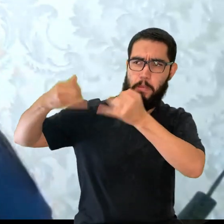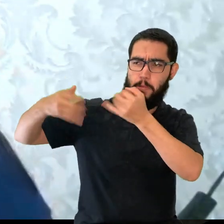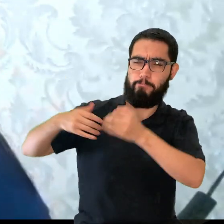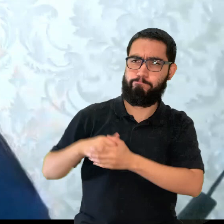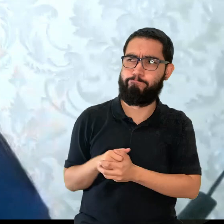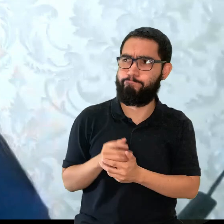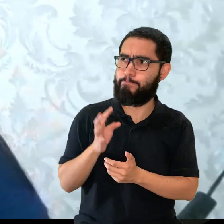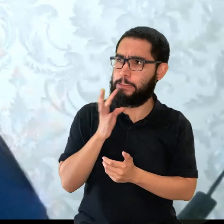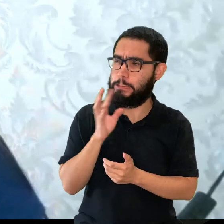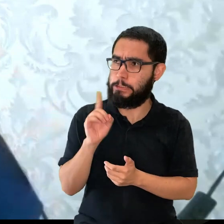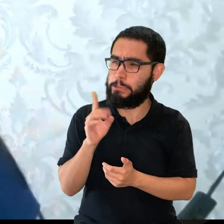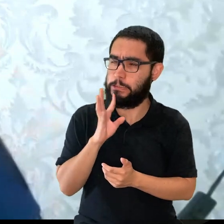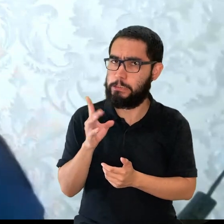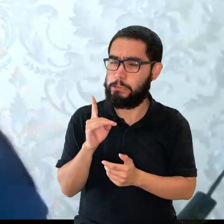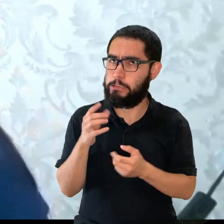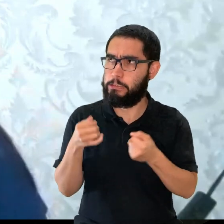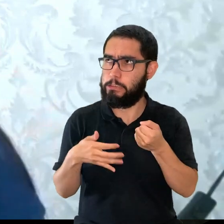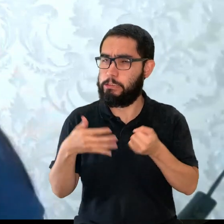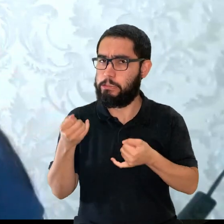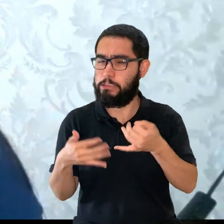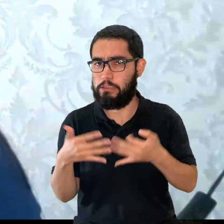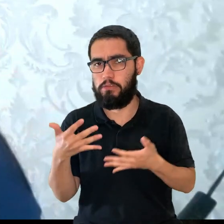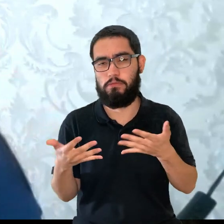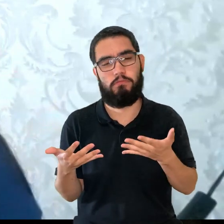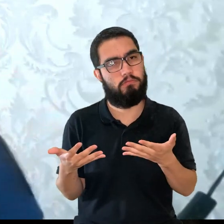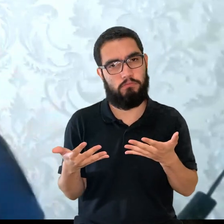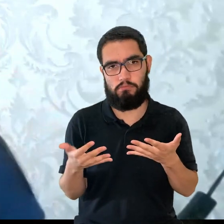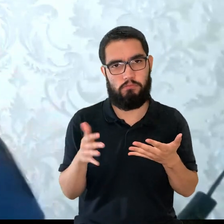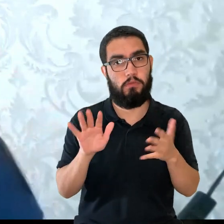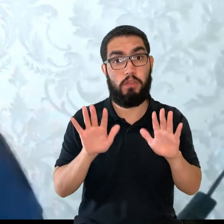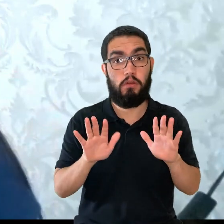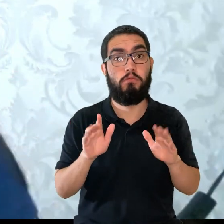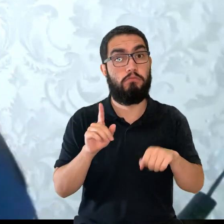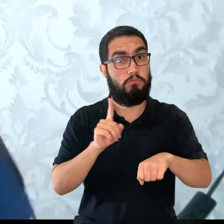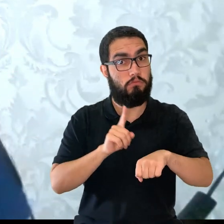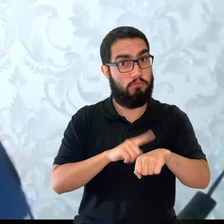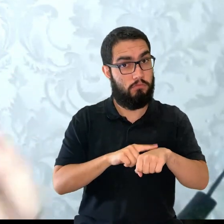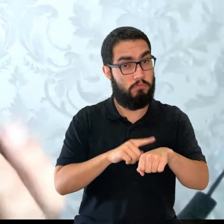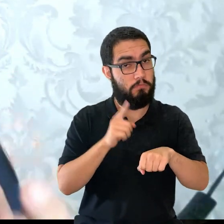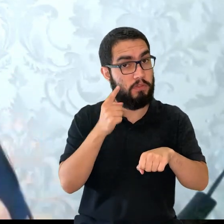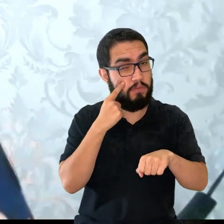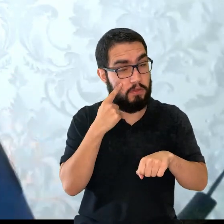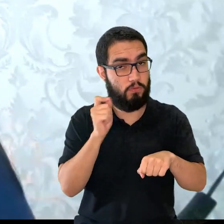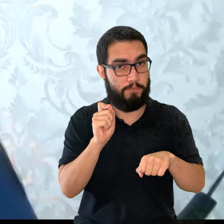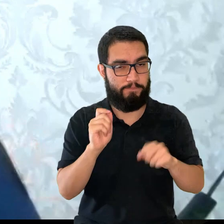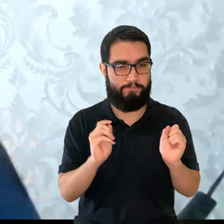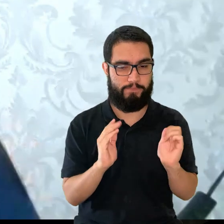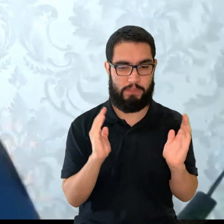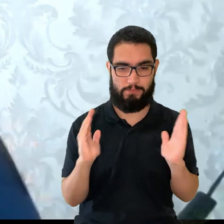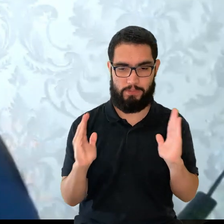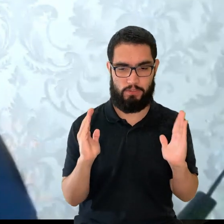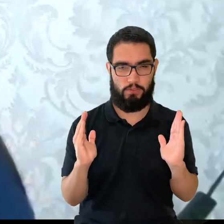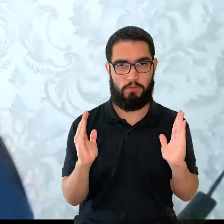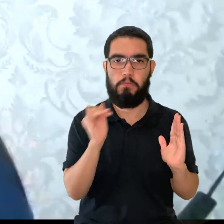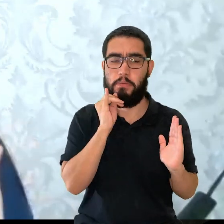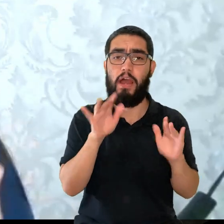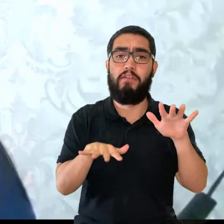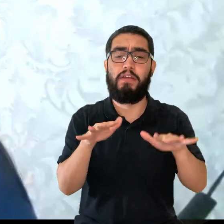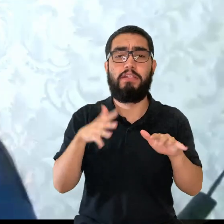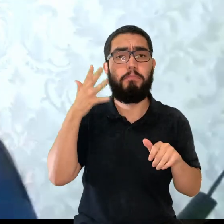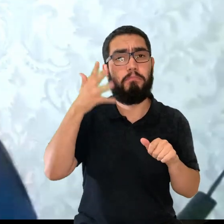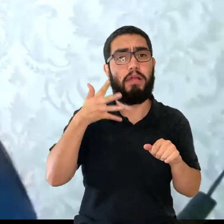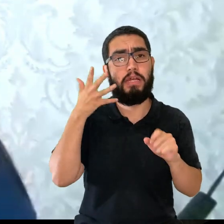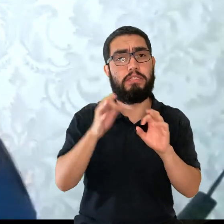discurso que você não conhece. Então, dentro do limite às vezes uma palestra simples, de um assunto para